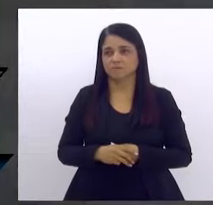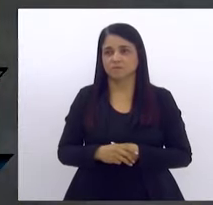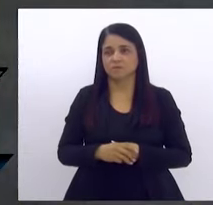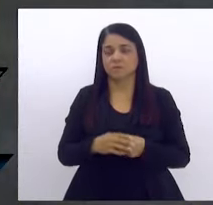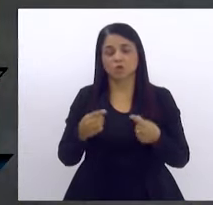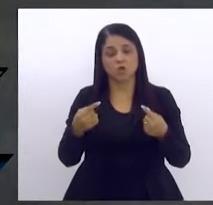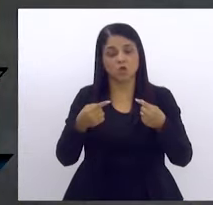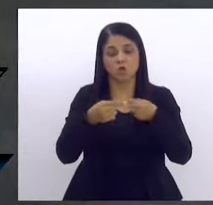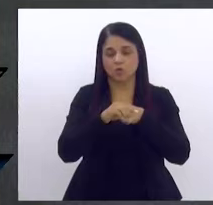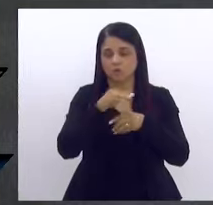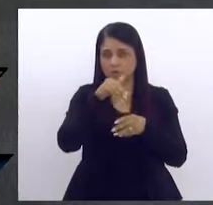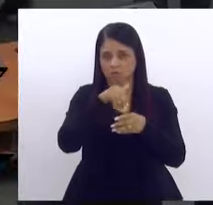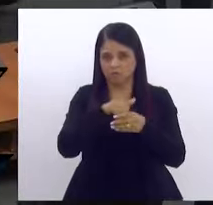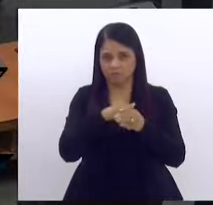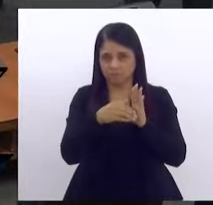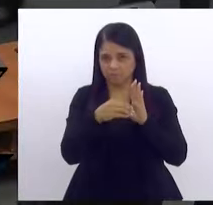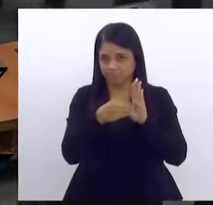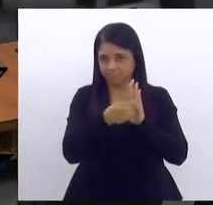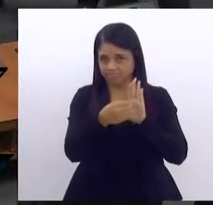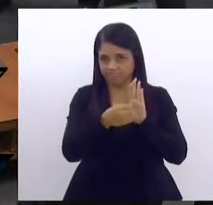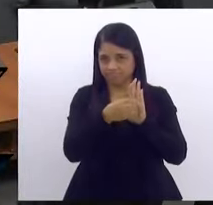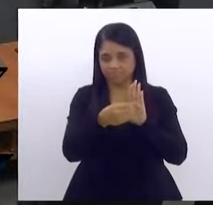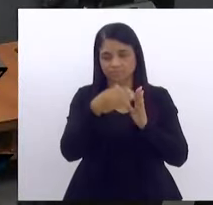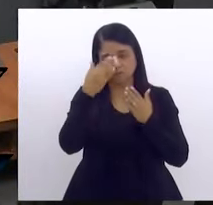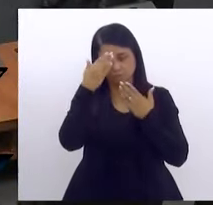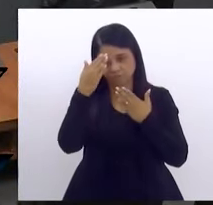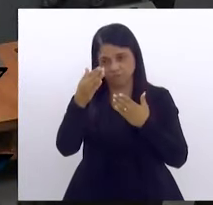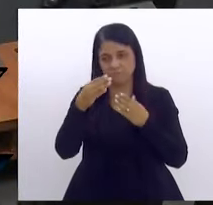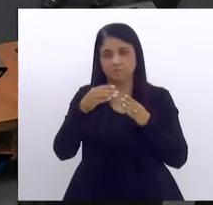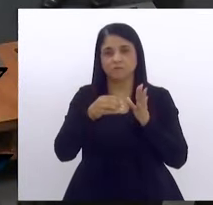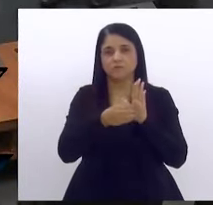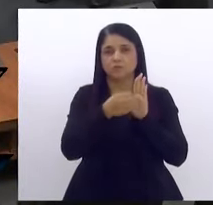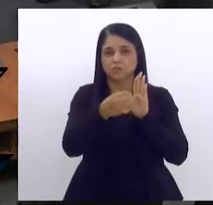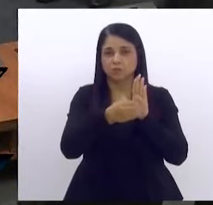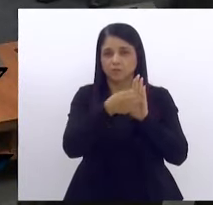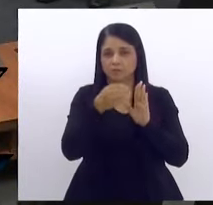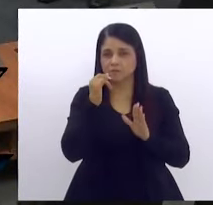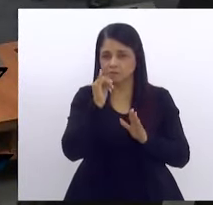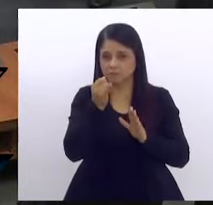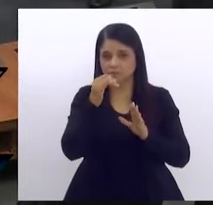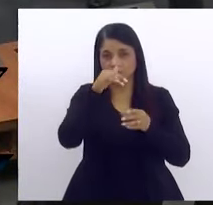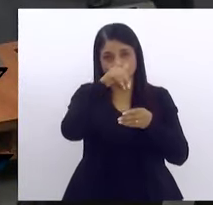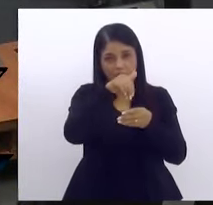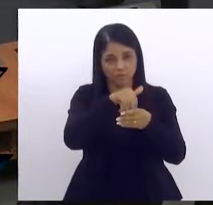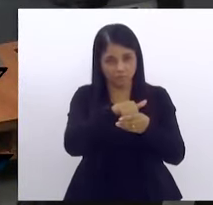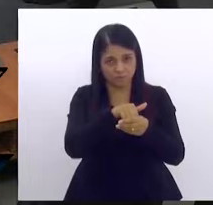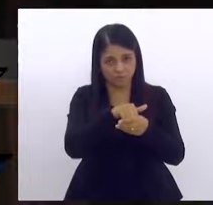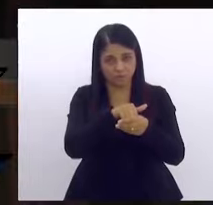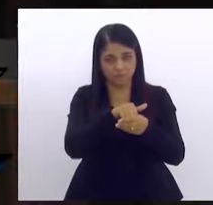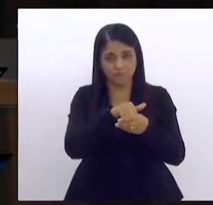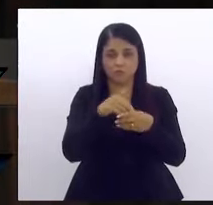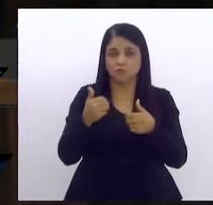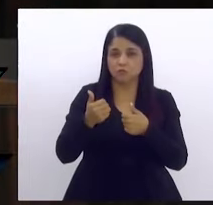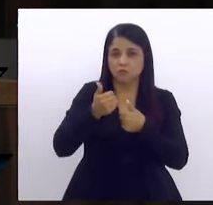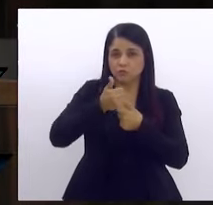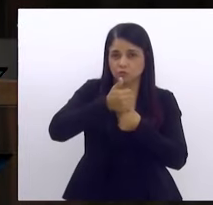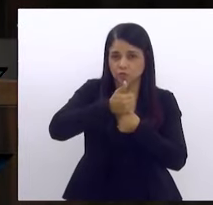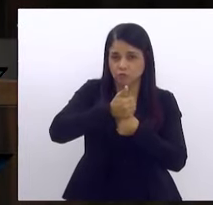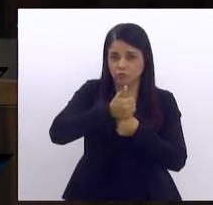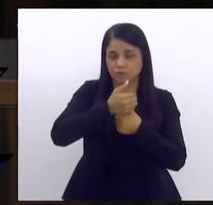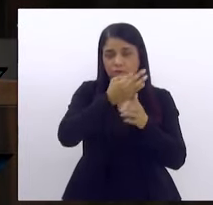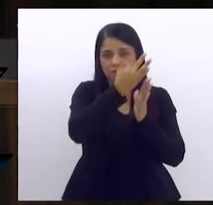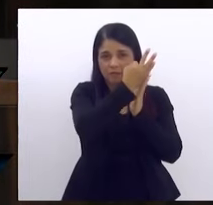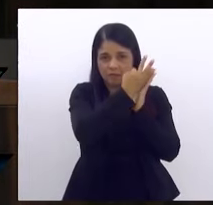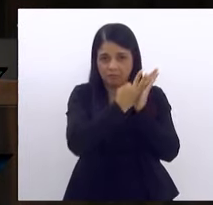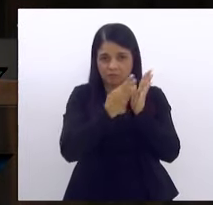Contrário, senhor presidente. Muito obrigado. Com os pareceres emitidos, em votação, substitutivo, de forma